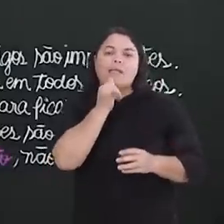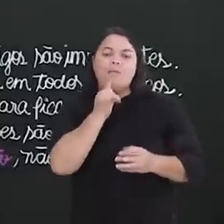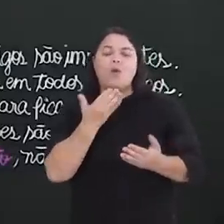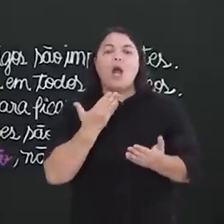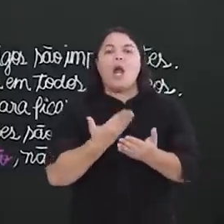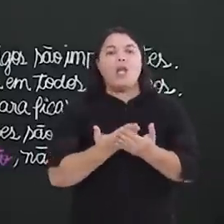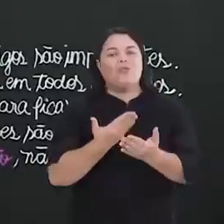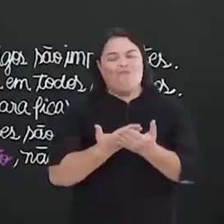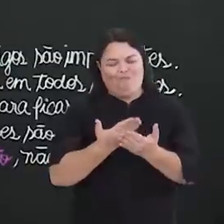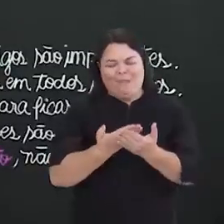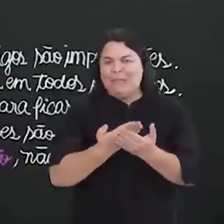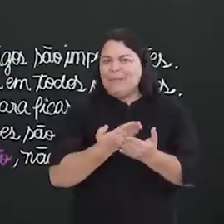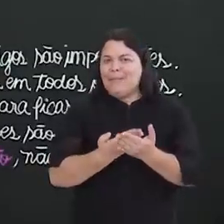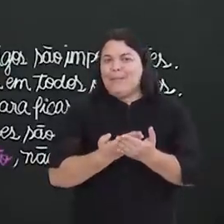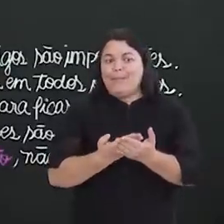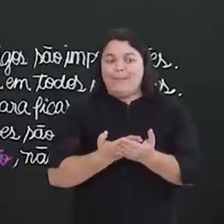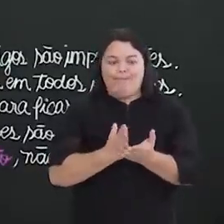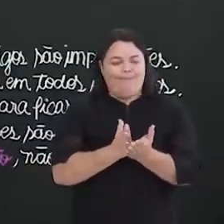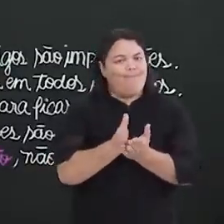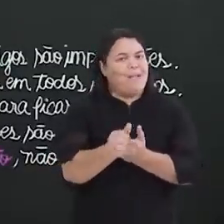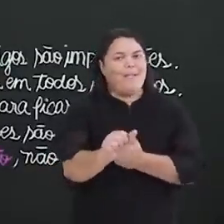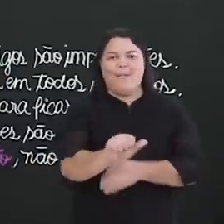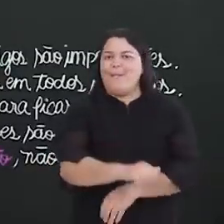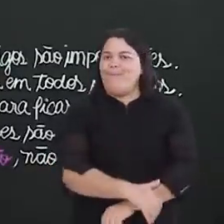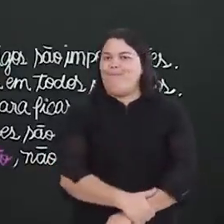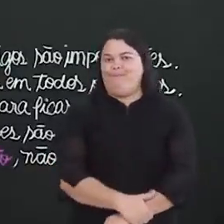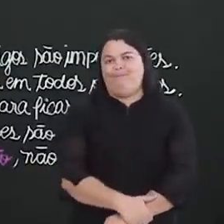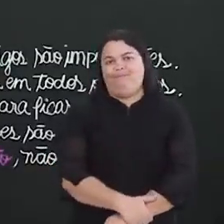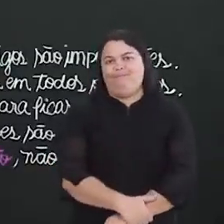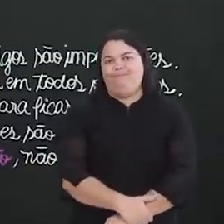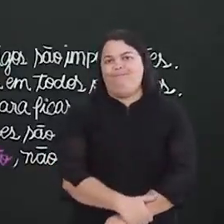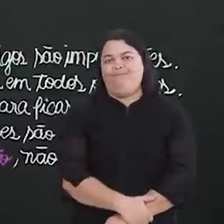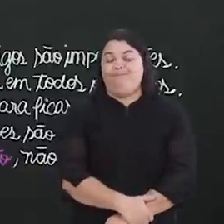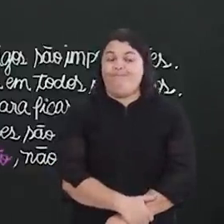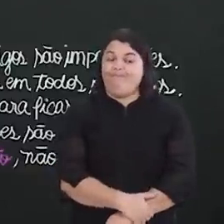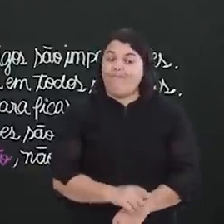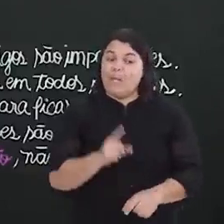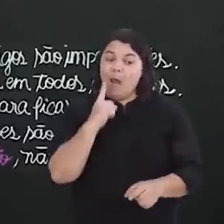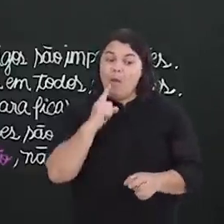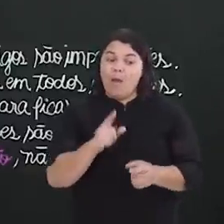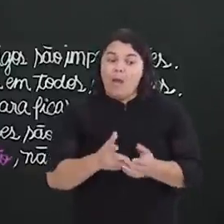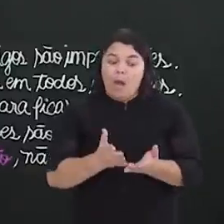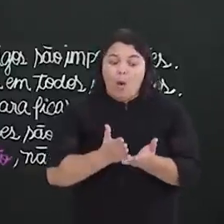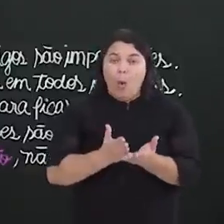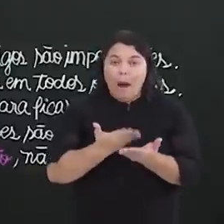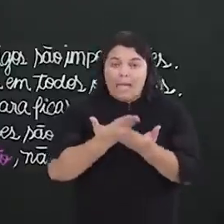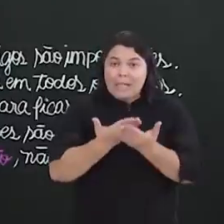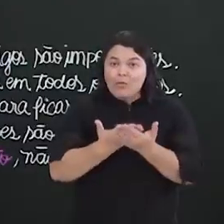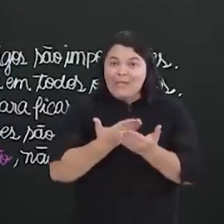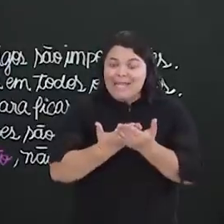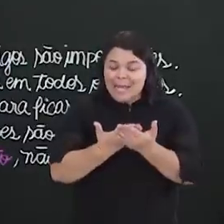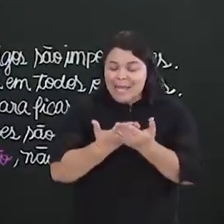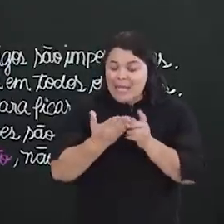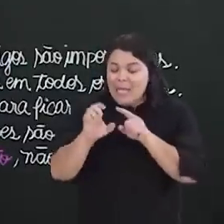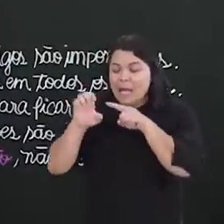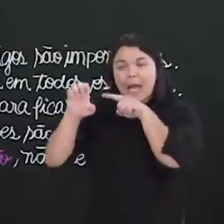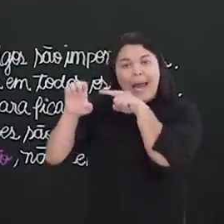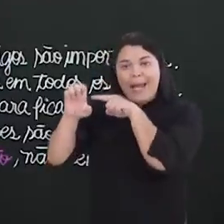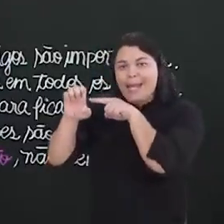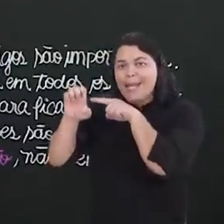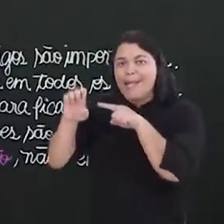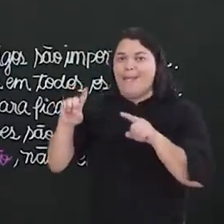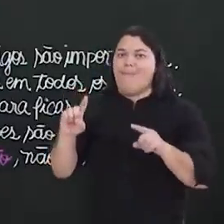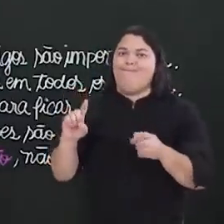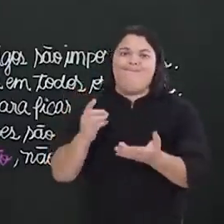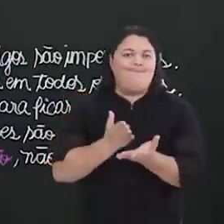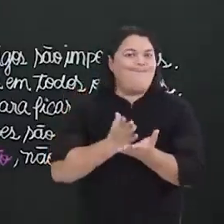estudei e não passei. Se eu substituir esse i pela conjunção mas, você vai perceber que a ideia que se estabelece aí é uma ideia também de